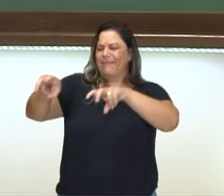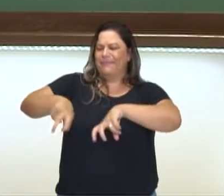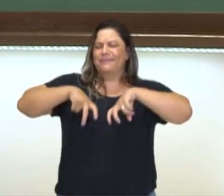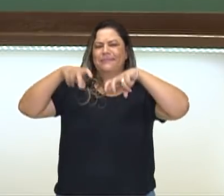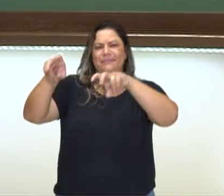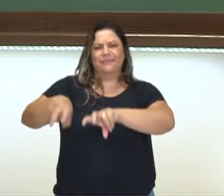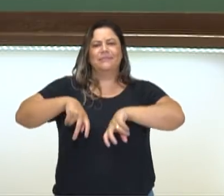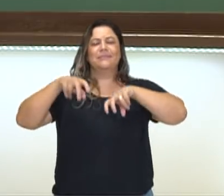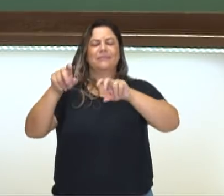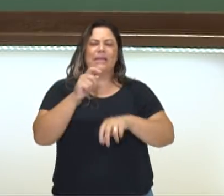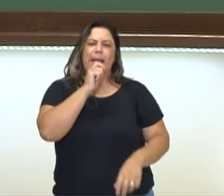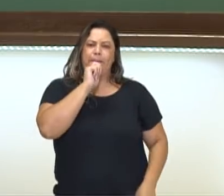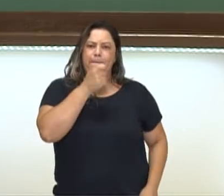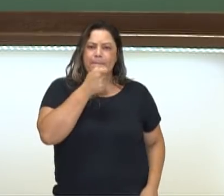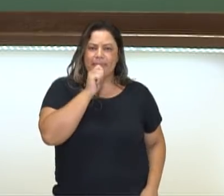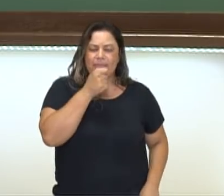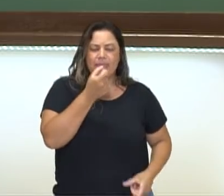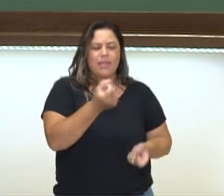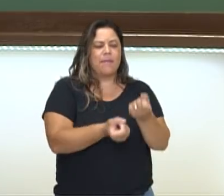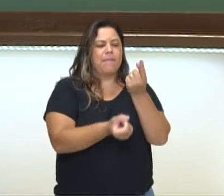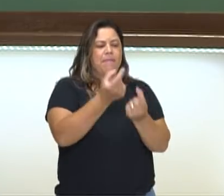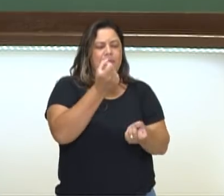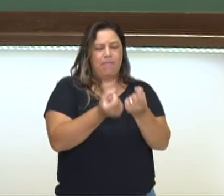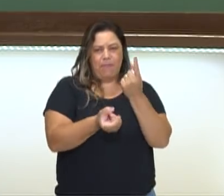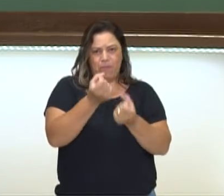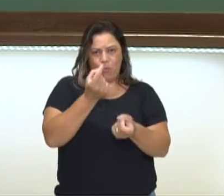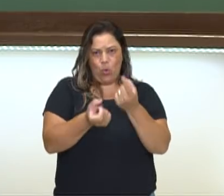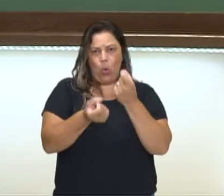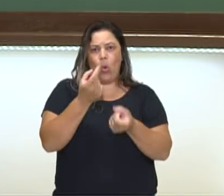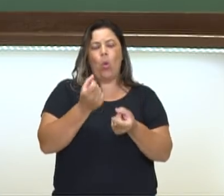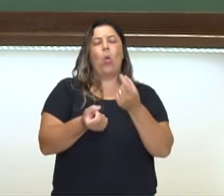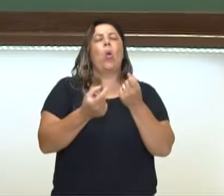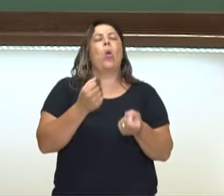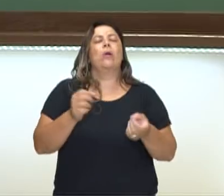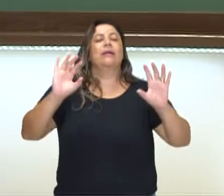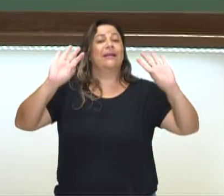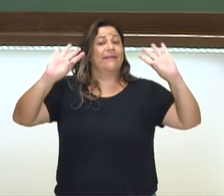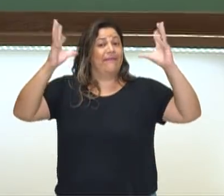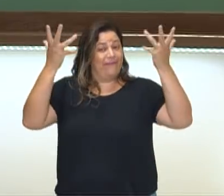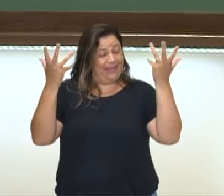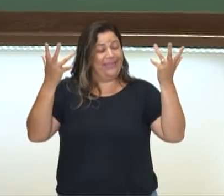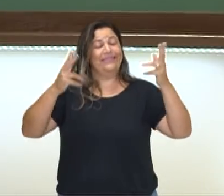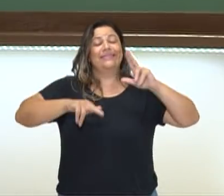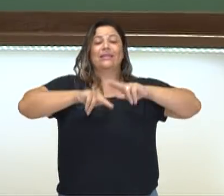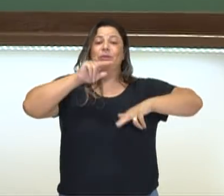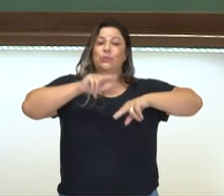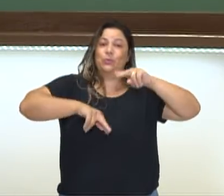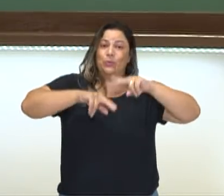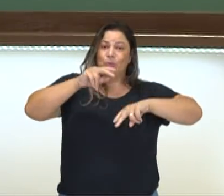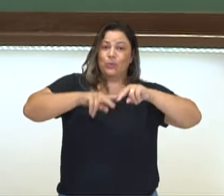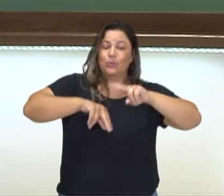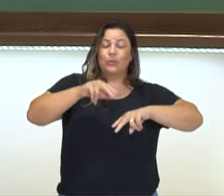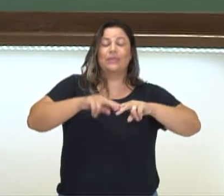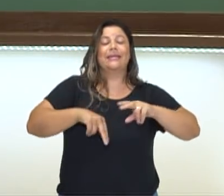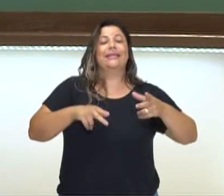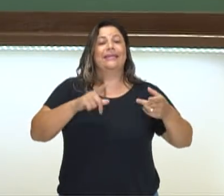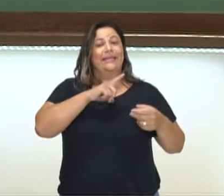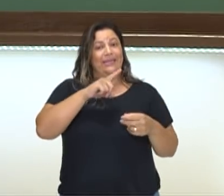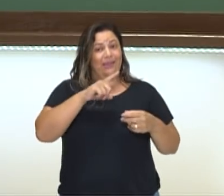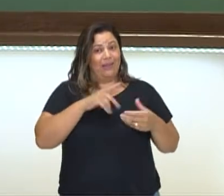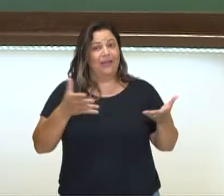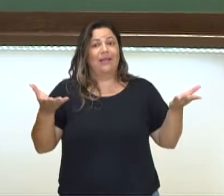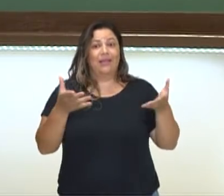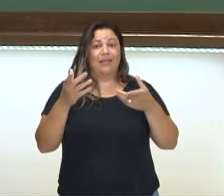e todos esses elementos que formam essa gostosa festa popular folclórica Festa Junina, que tem, como pudemos